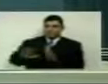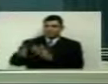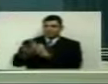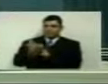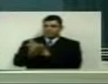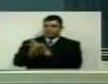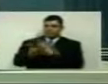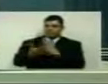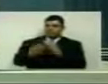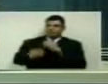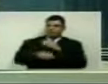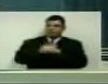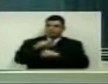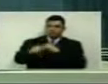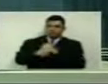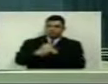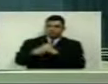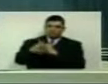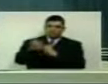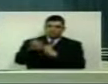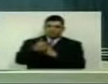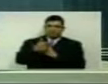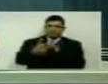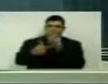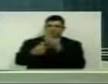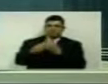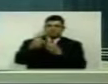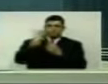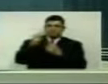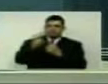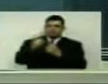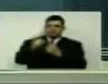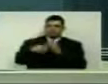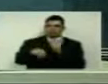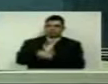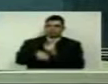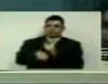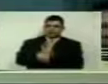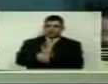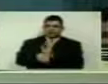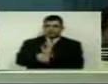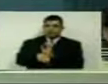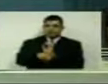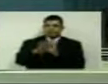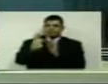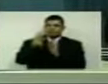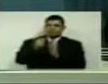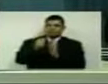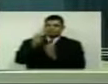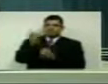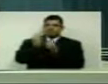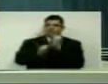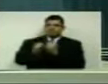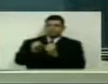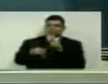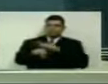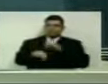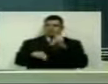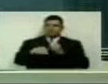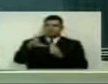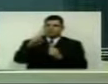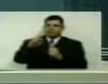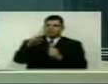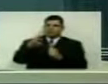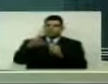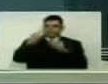de 2010 e 2011, todos os estados, todas as cidades com mais de 50